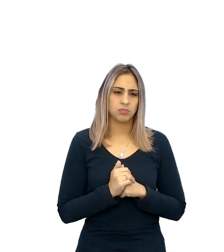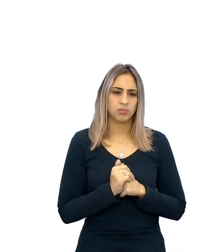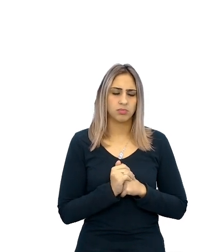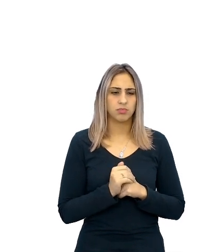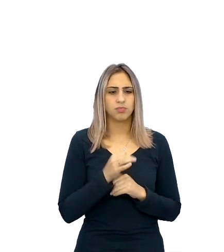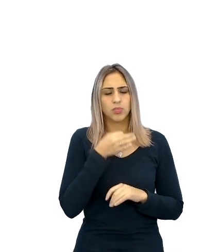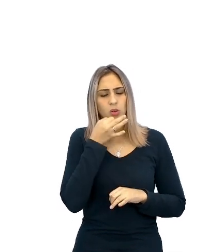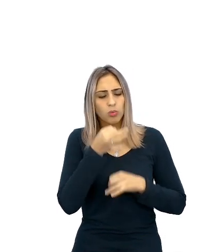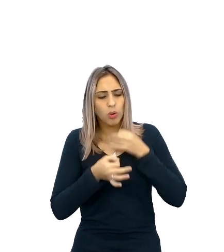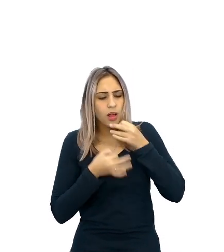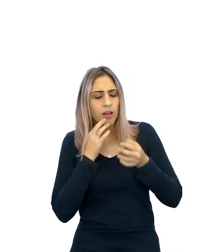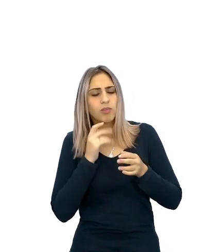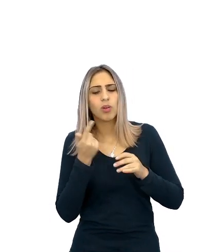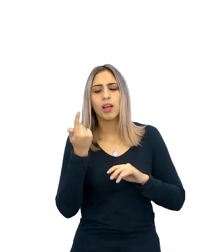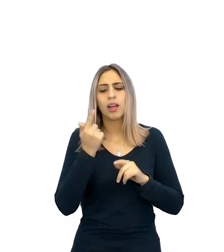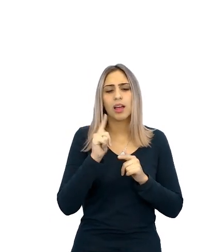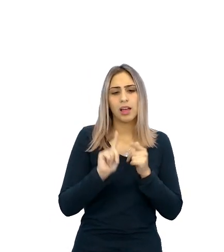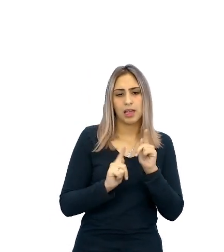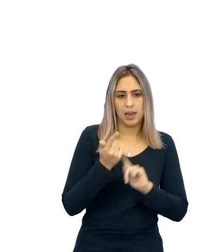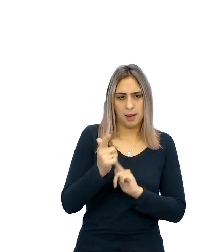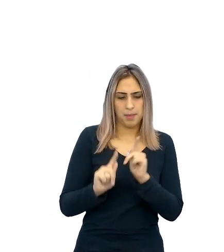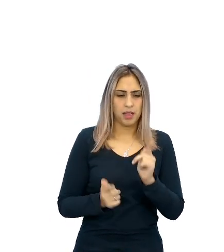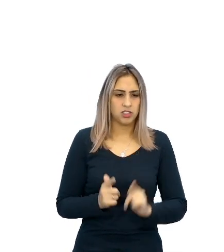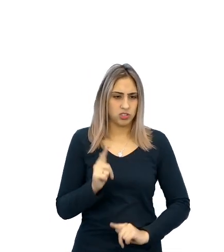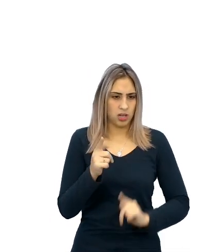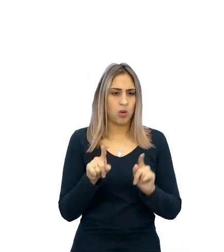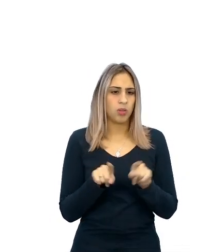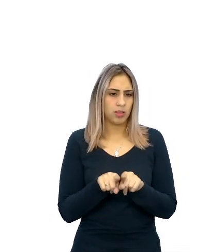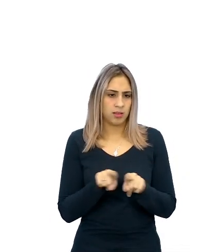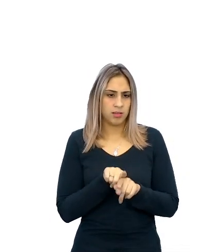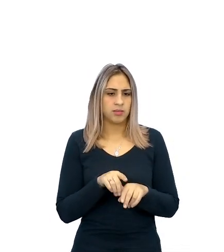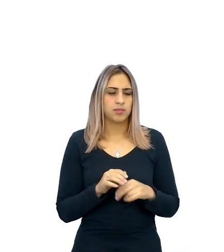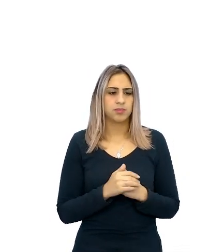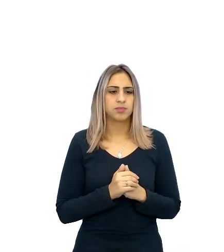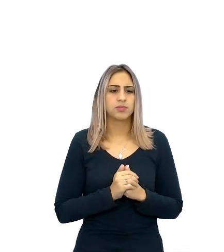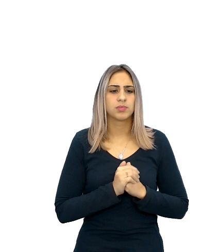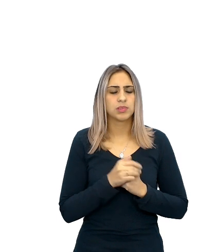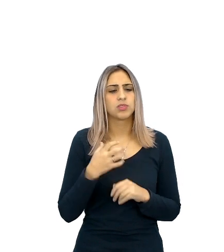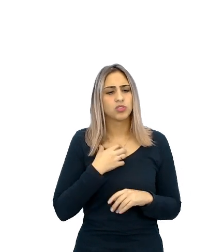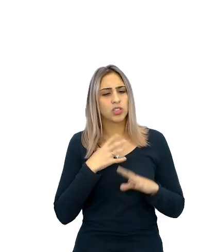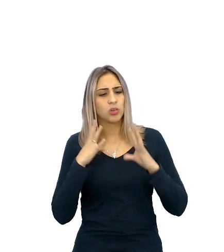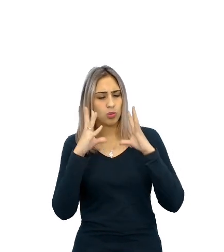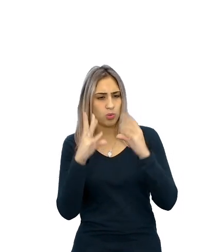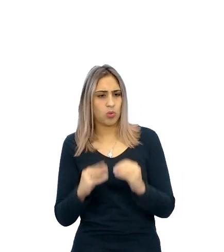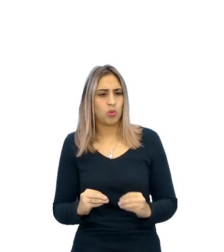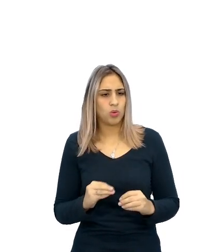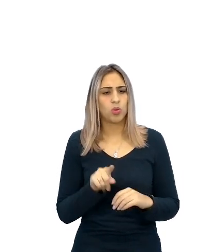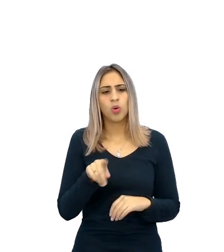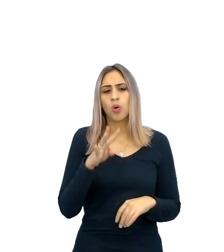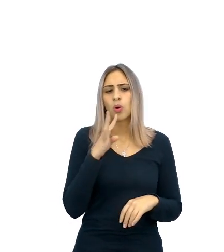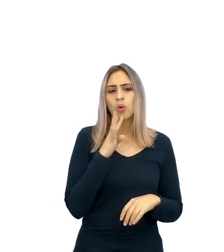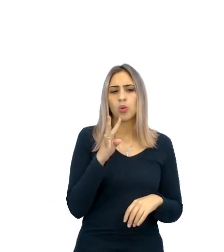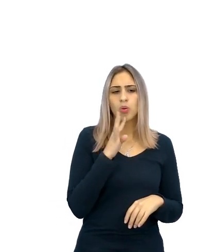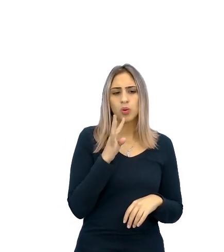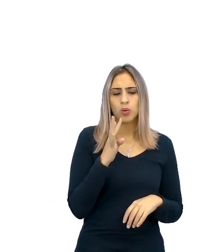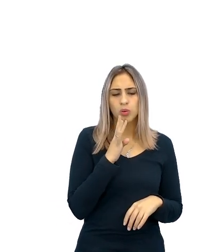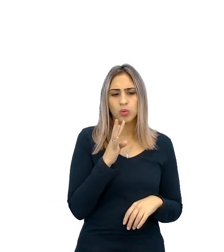ortográficos e gramaticais e lexicais, né? A gramática de um modo geral, o